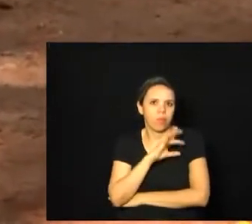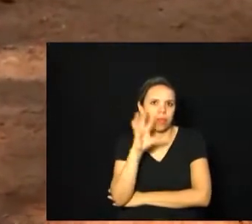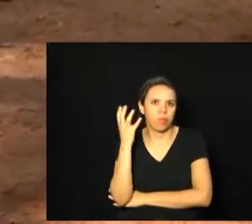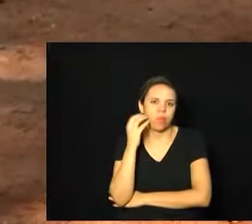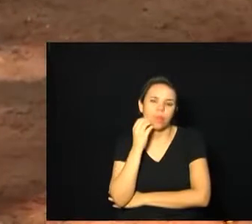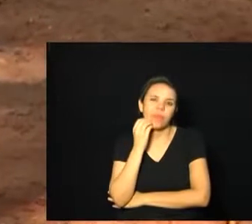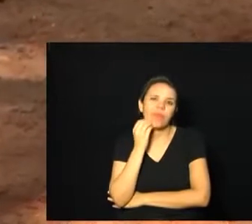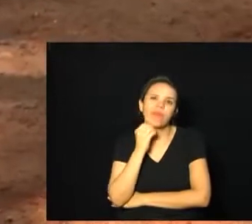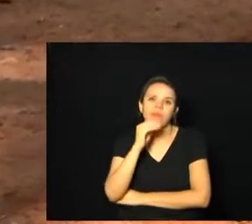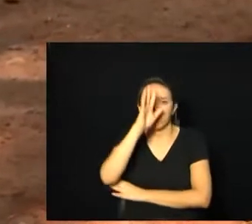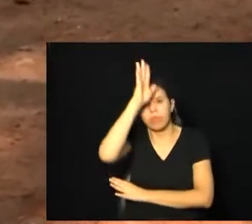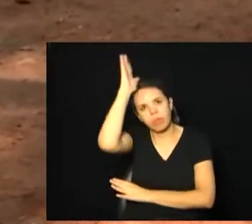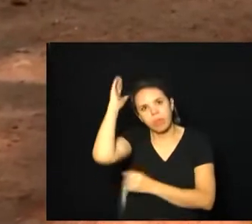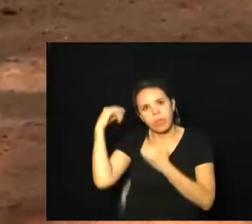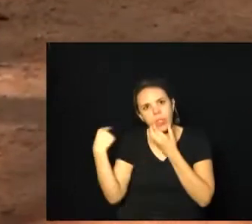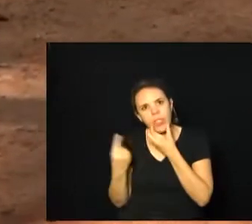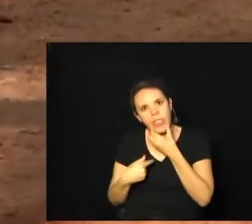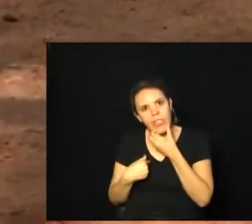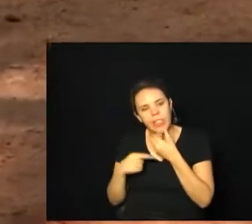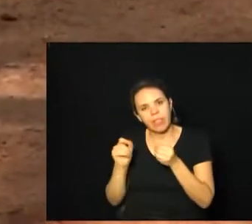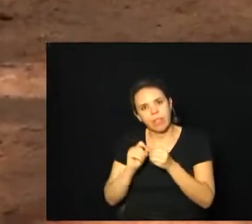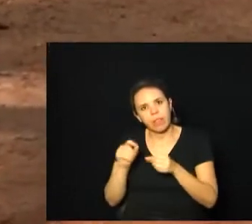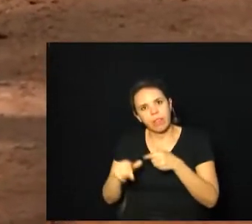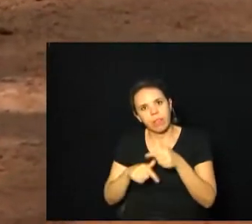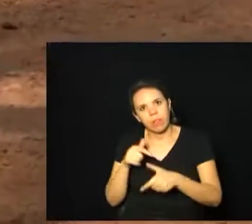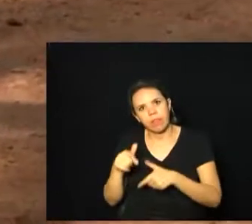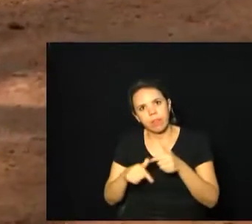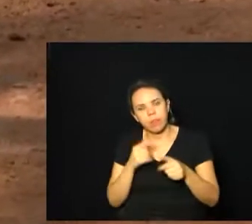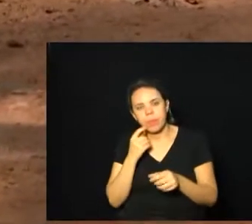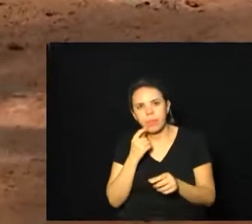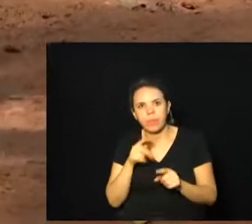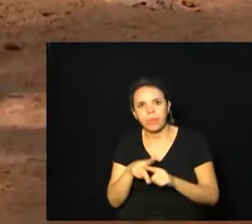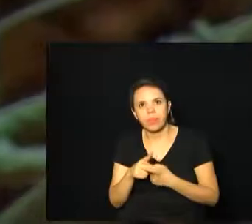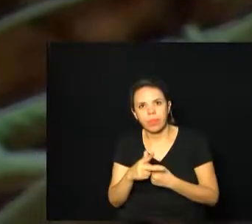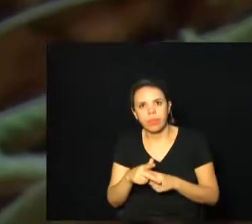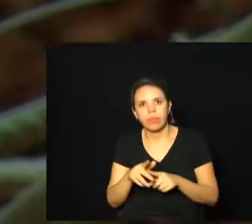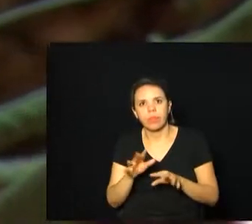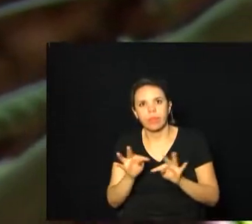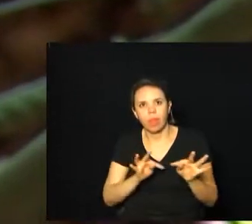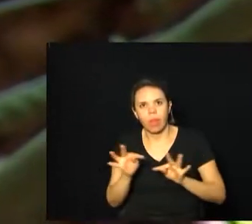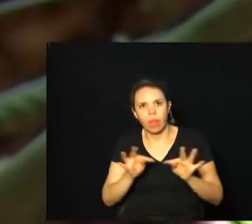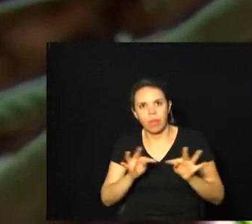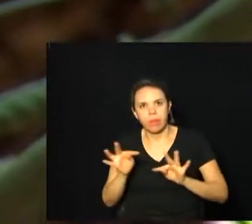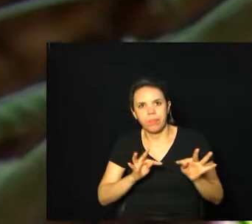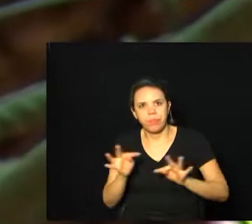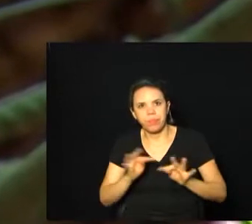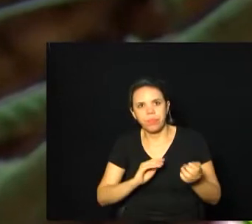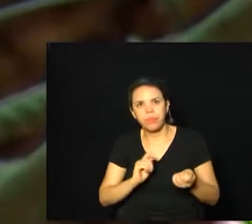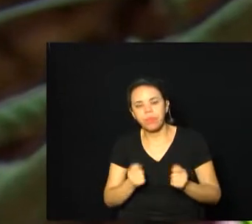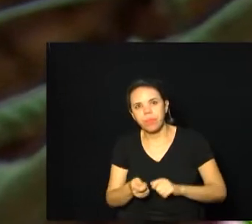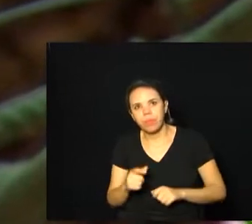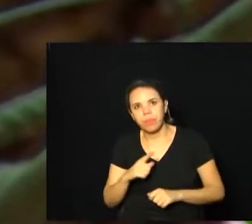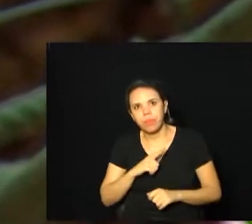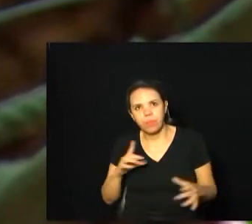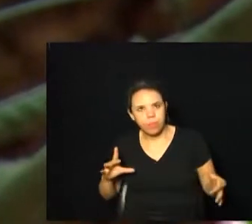de Bombeiros. Nós fizemos todo um trabalho de recuperação, de reabilitação. Para isso nós temos